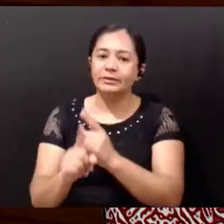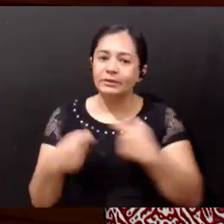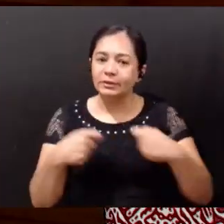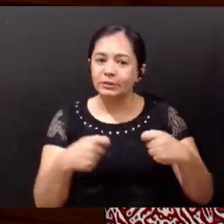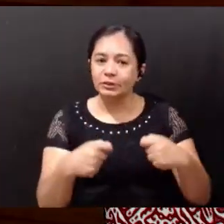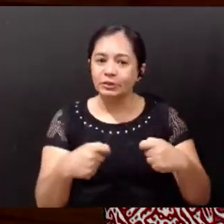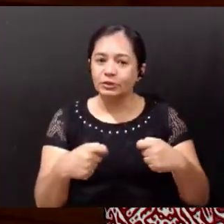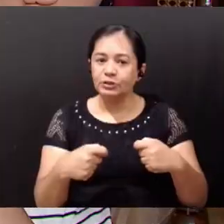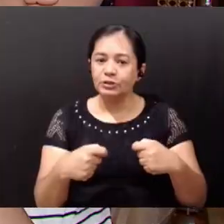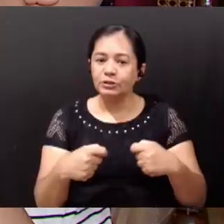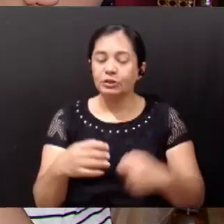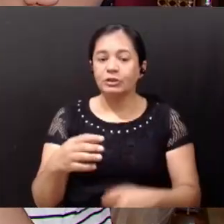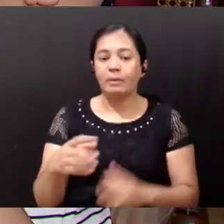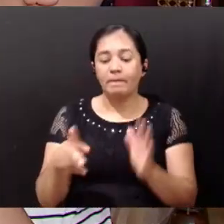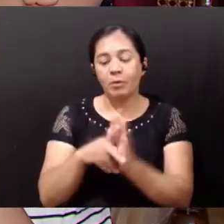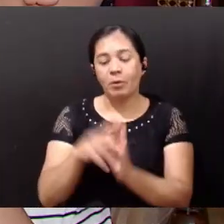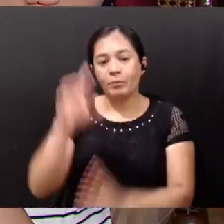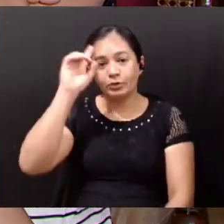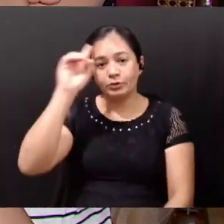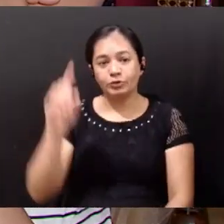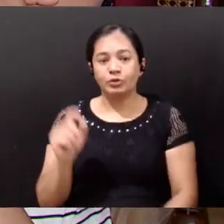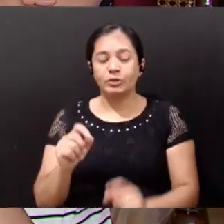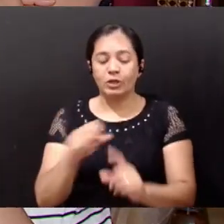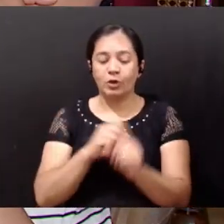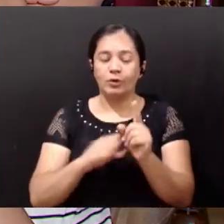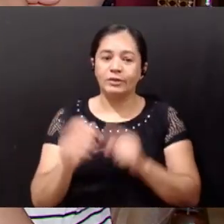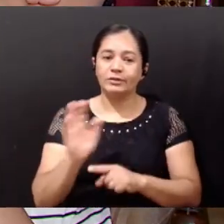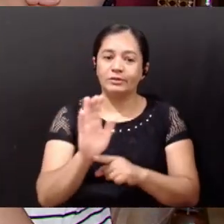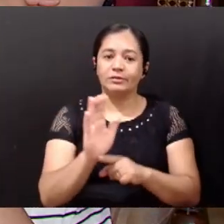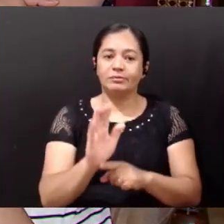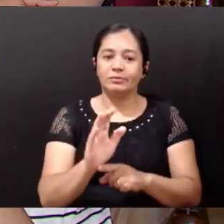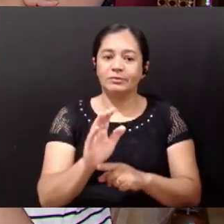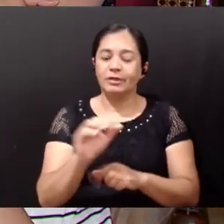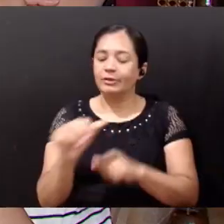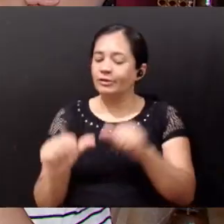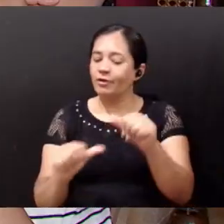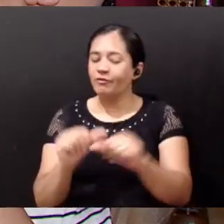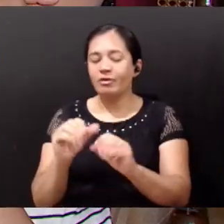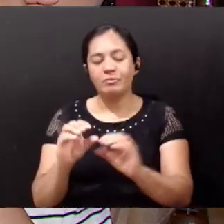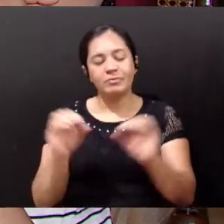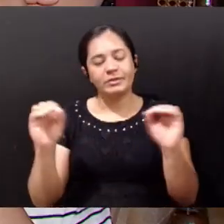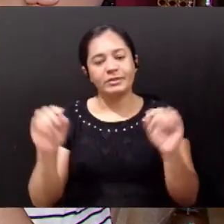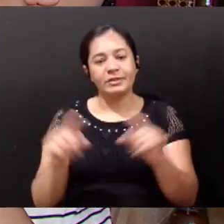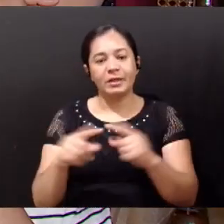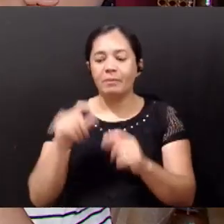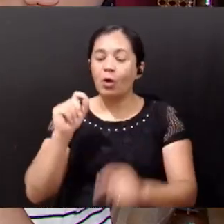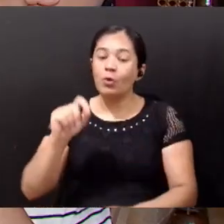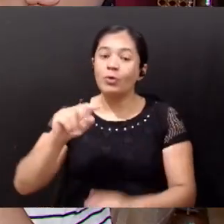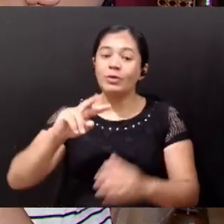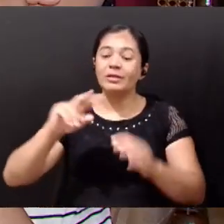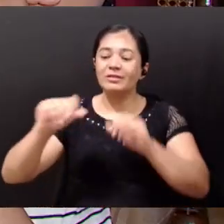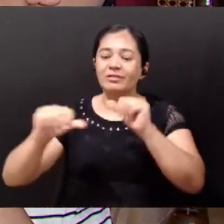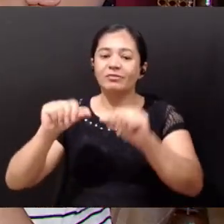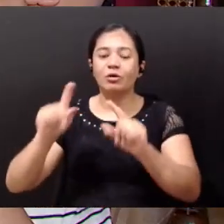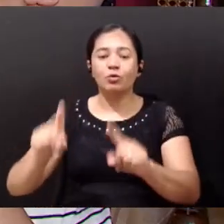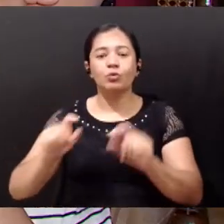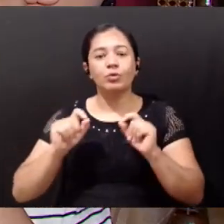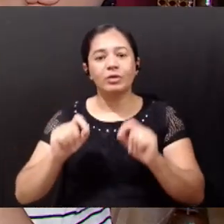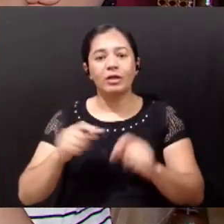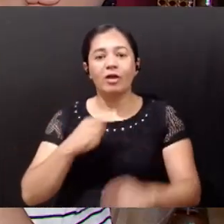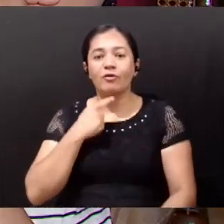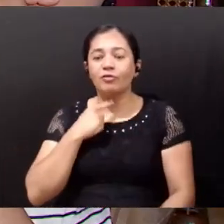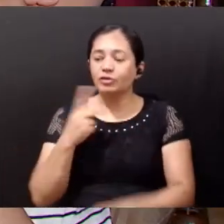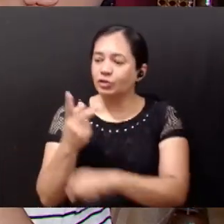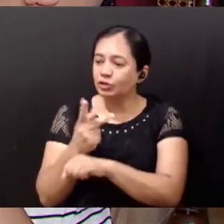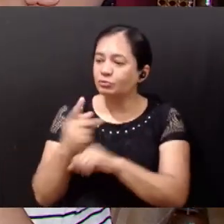né, que o assistencialismo a gente sabe que ele não transforma, né? O que transforma é essa vontade de procurar uma ajuda, de procurar